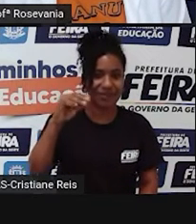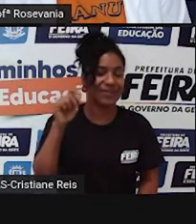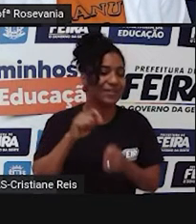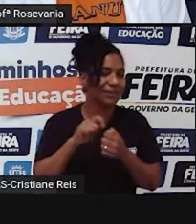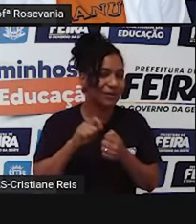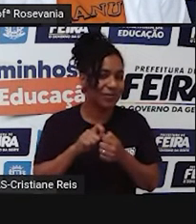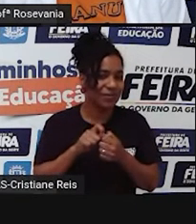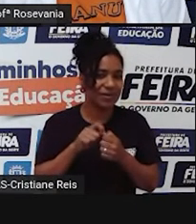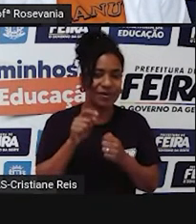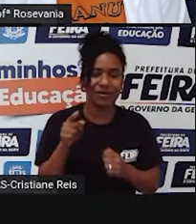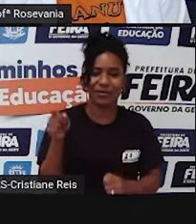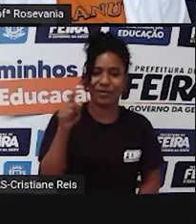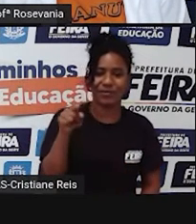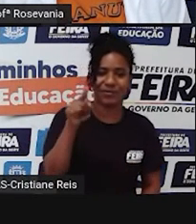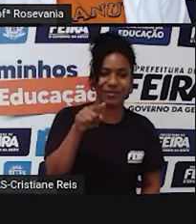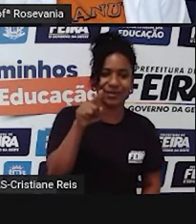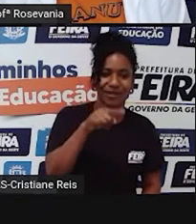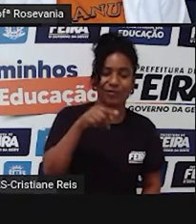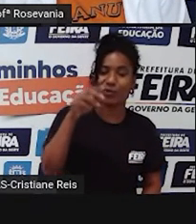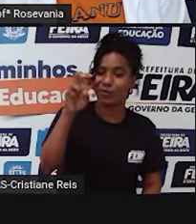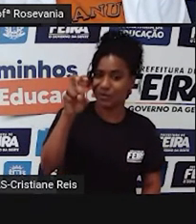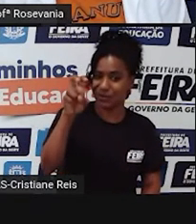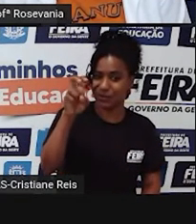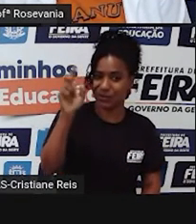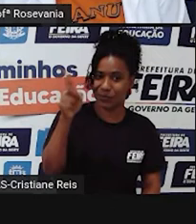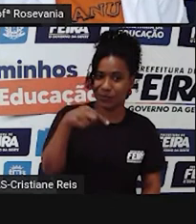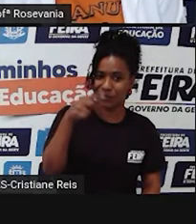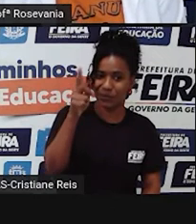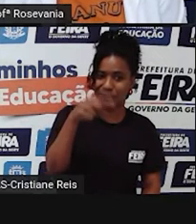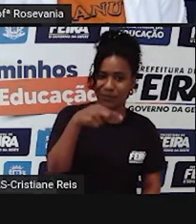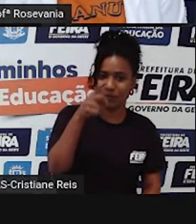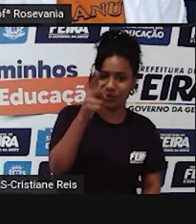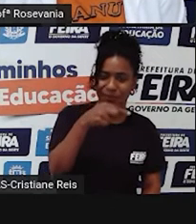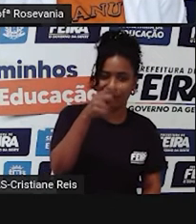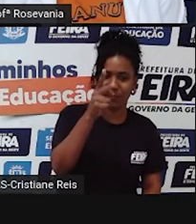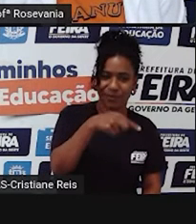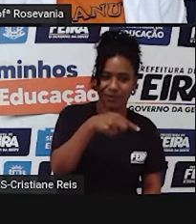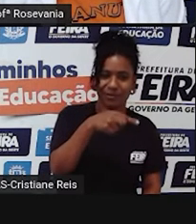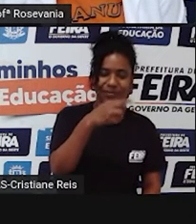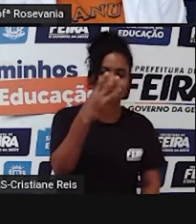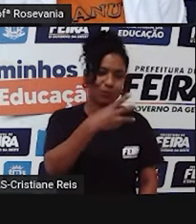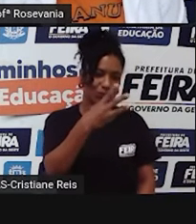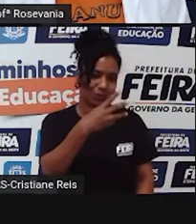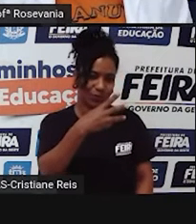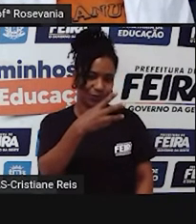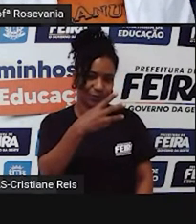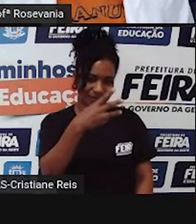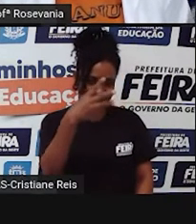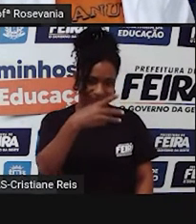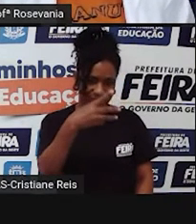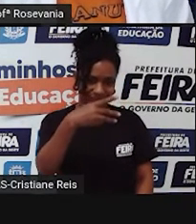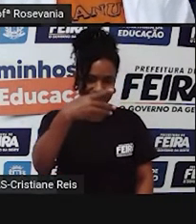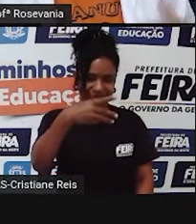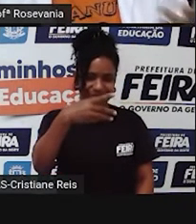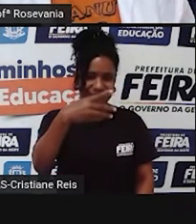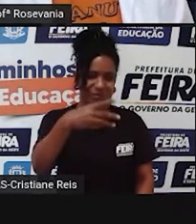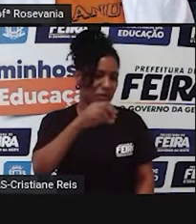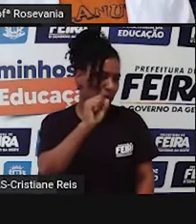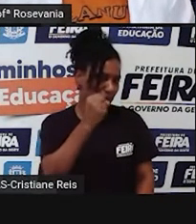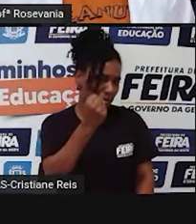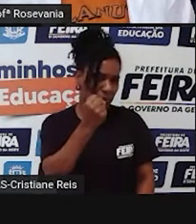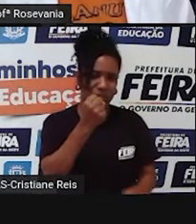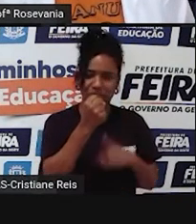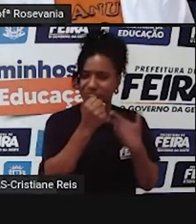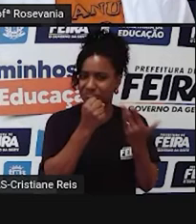vou diminuindo os cinco zeros, né, até chegar nos meus três. O número que tem lá, aqui é três, poderia ser oito,